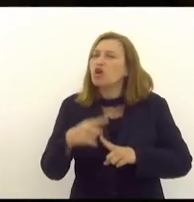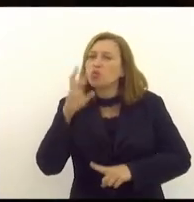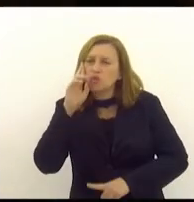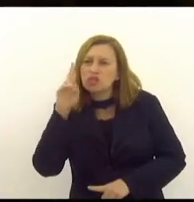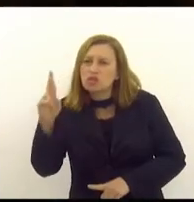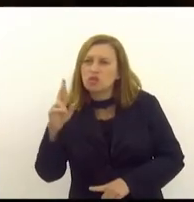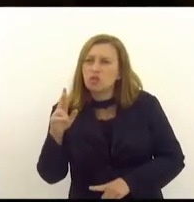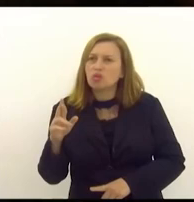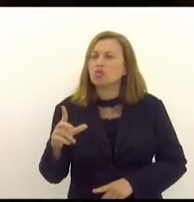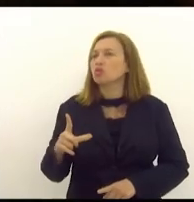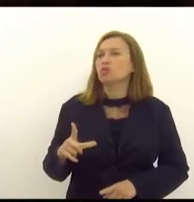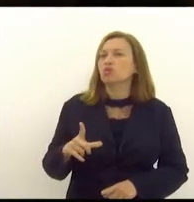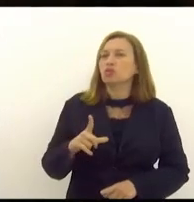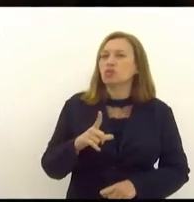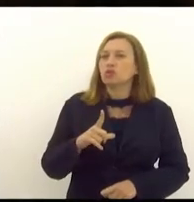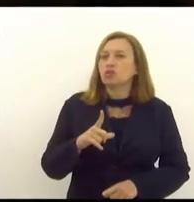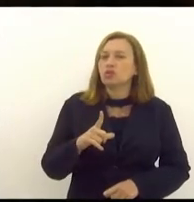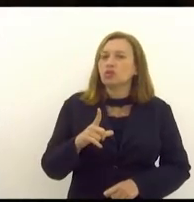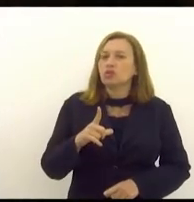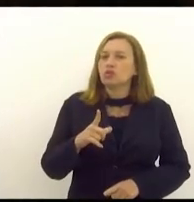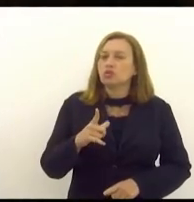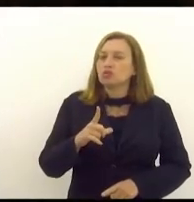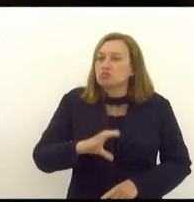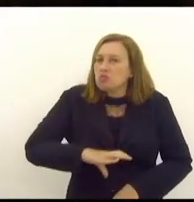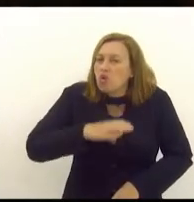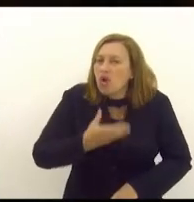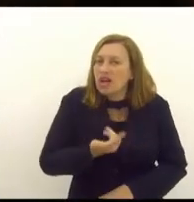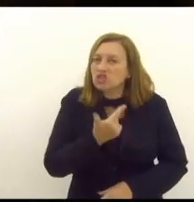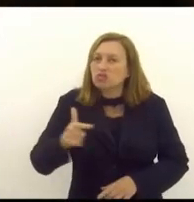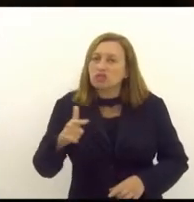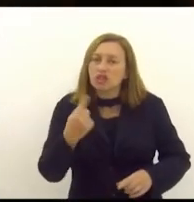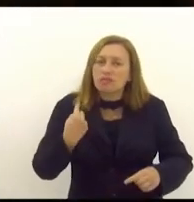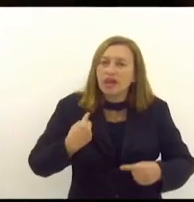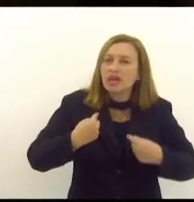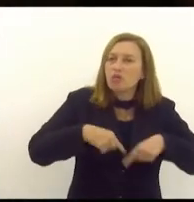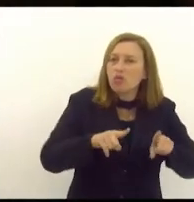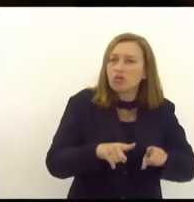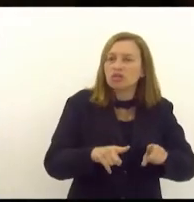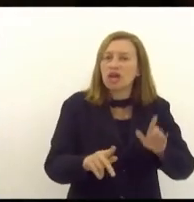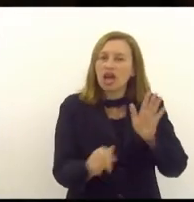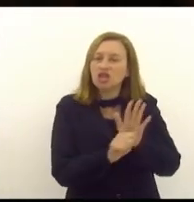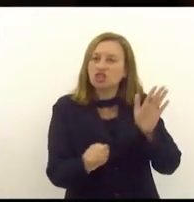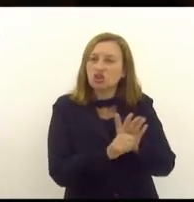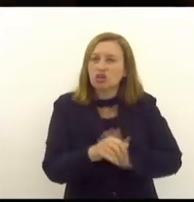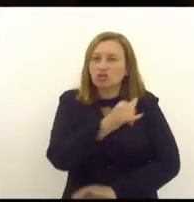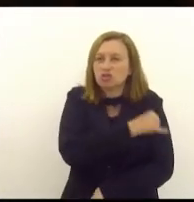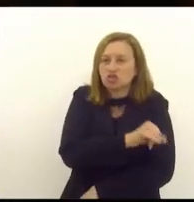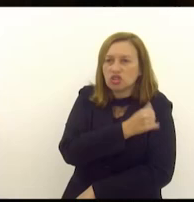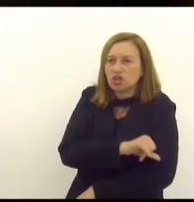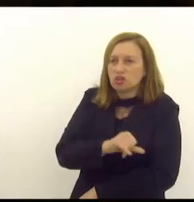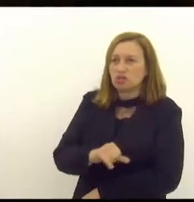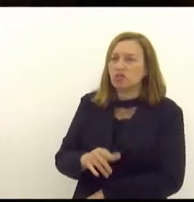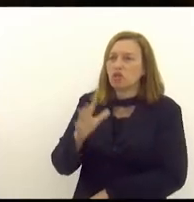para atacar as bocas de fumo no Rio de Janeiro covarde frouxo incompetente